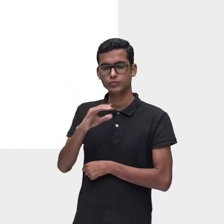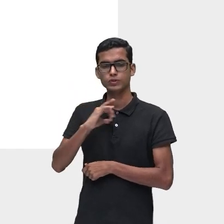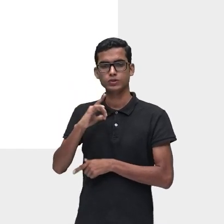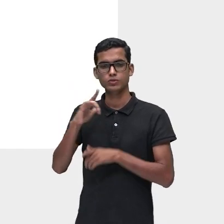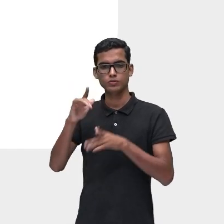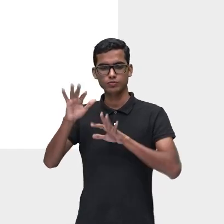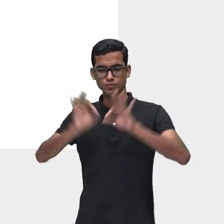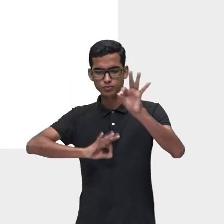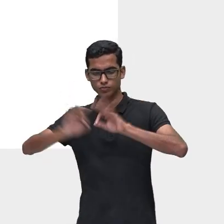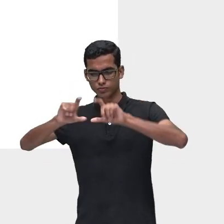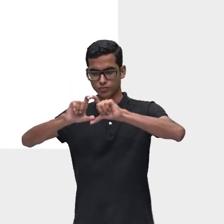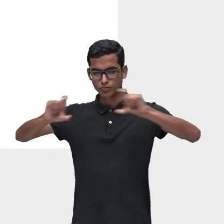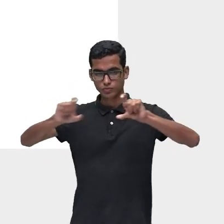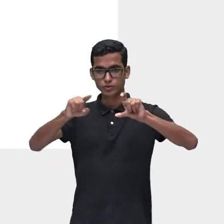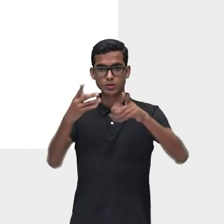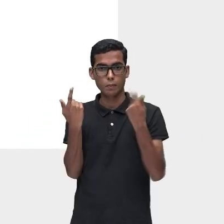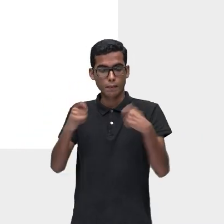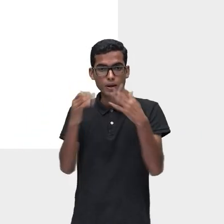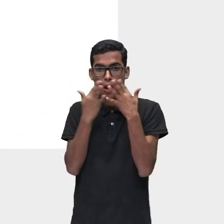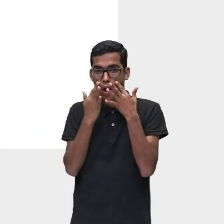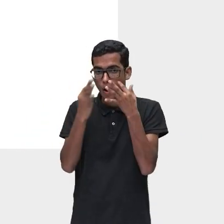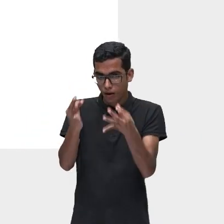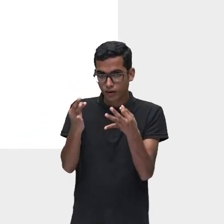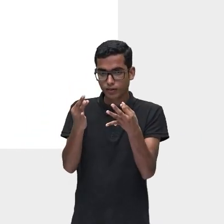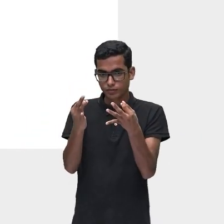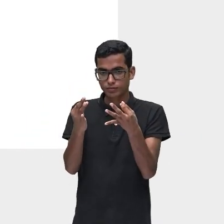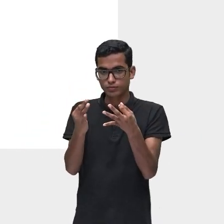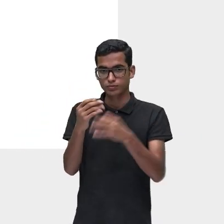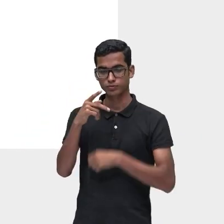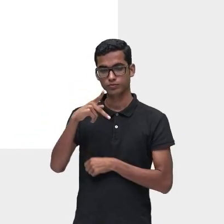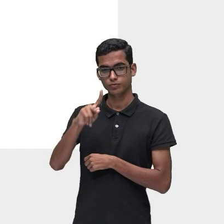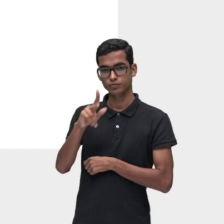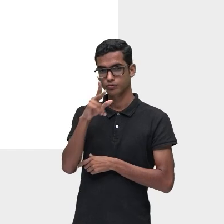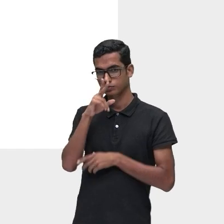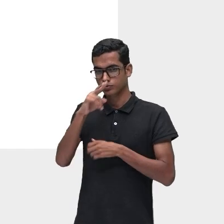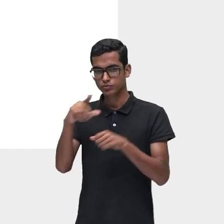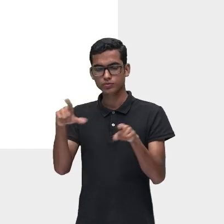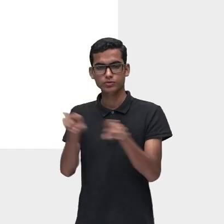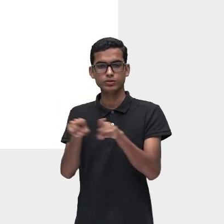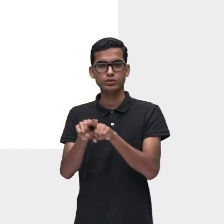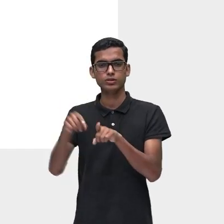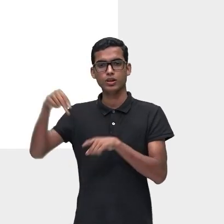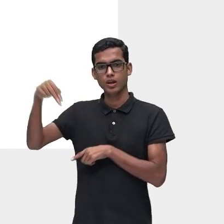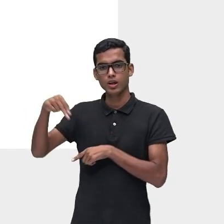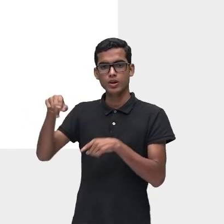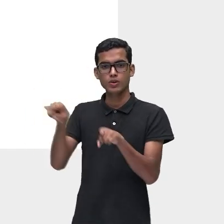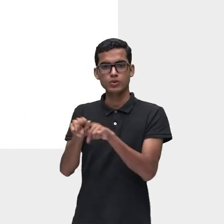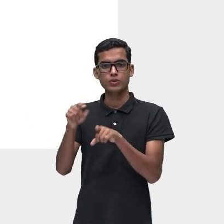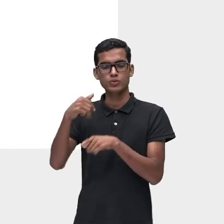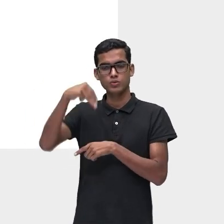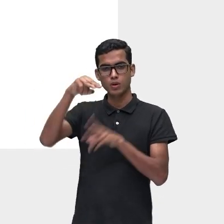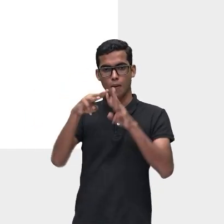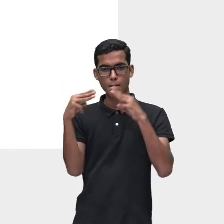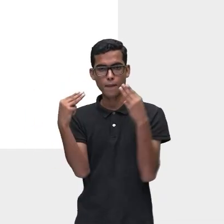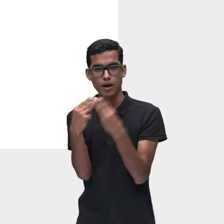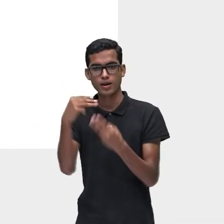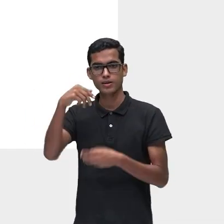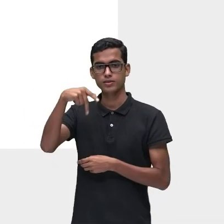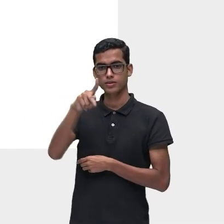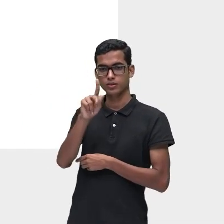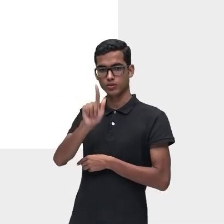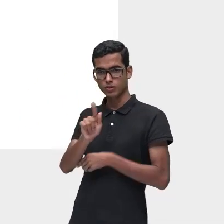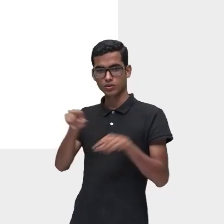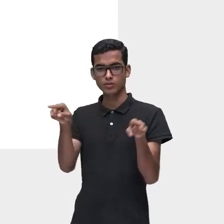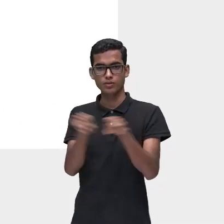que você precisa ficar de olho. Sua força tem que estar em Newton, sua massa em quilograma, sua aceleração em metro por segundo ao